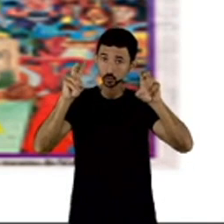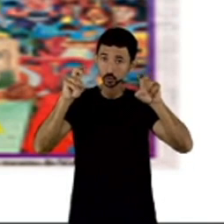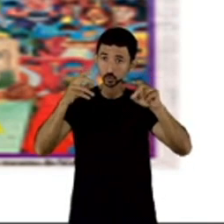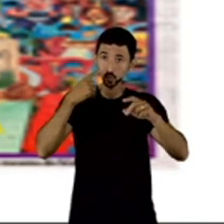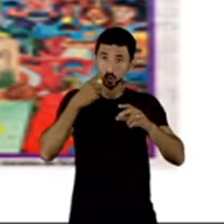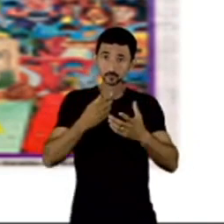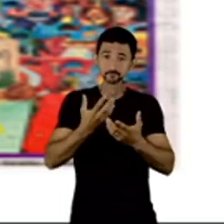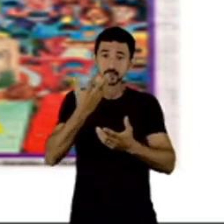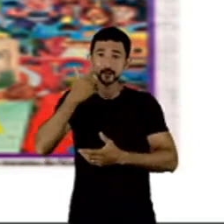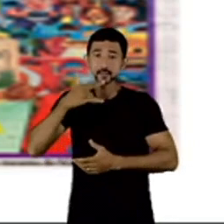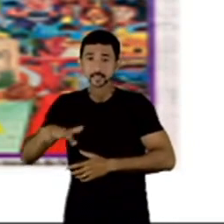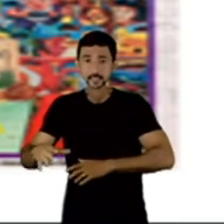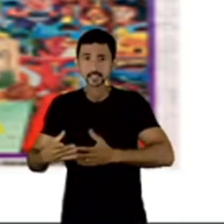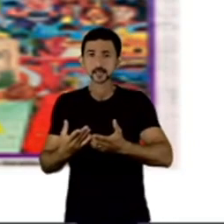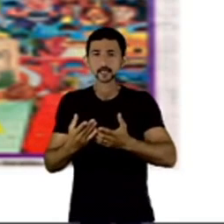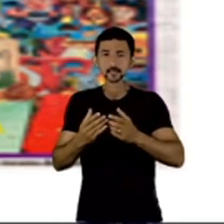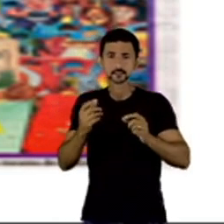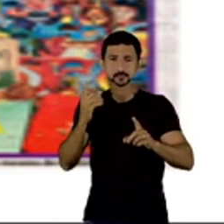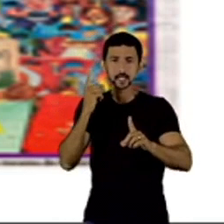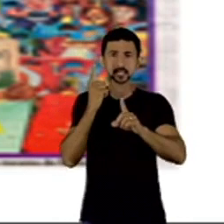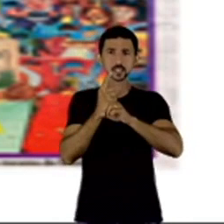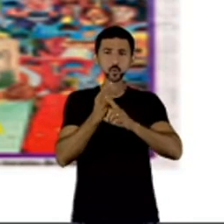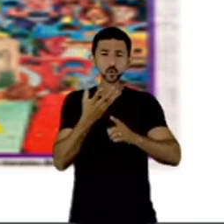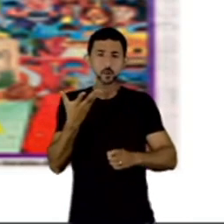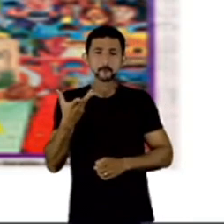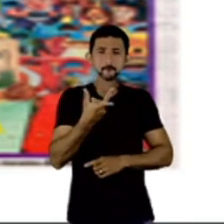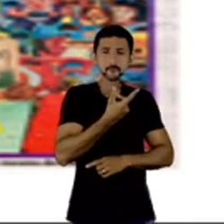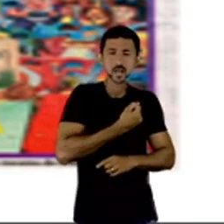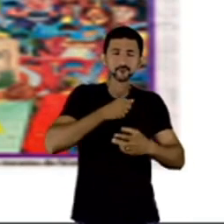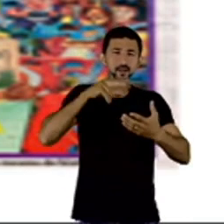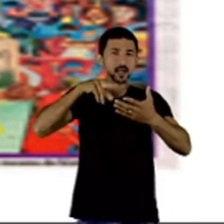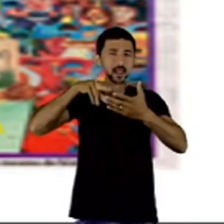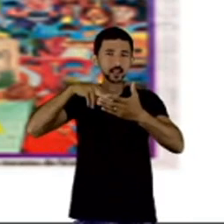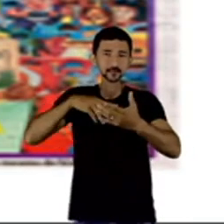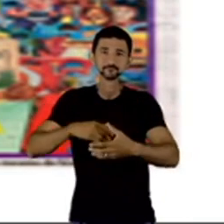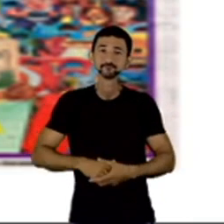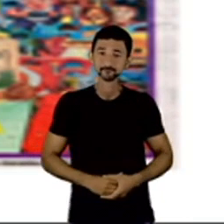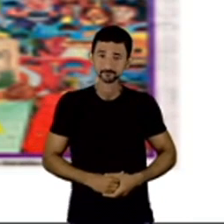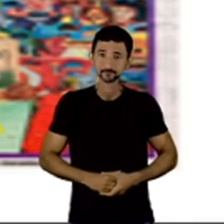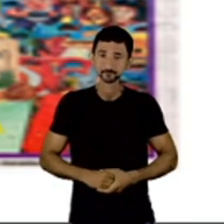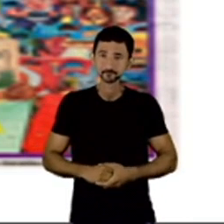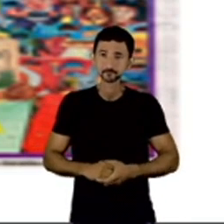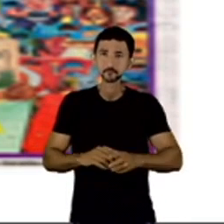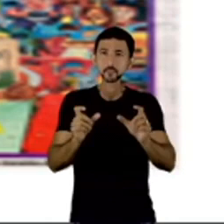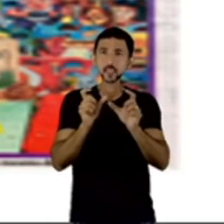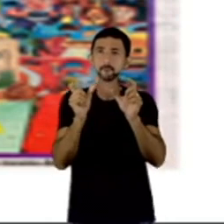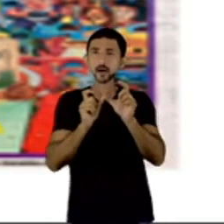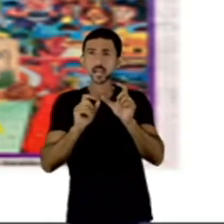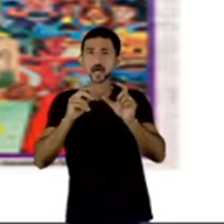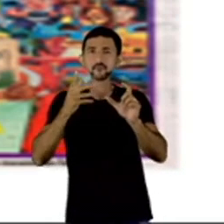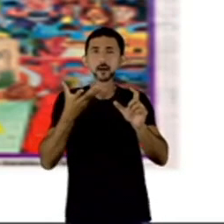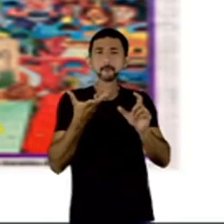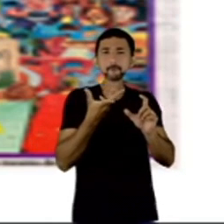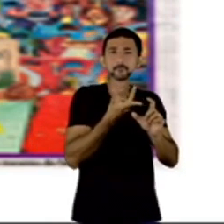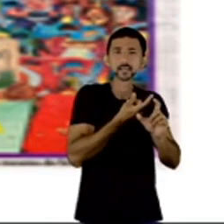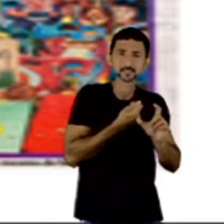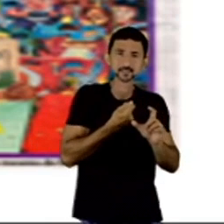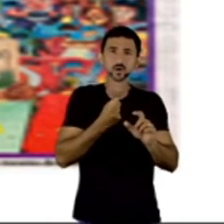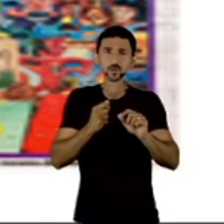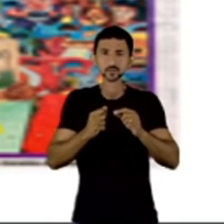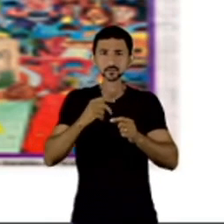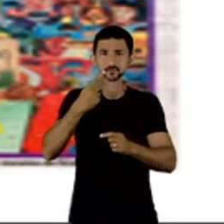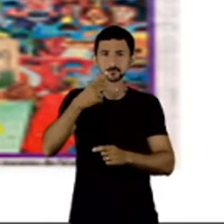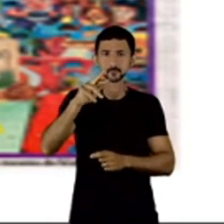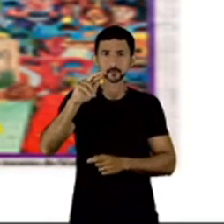olha, pequenos leitores desvendam o precioso mundo da literatura. A palavra preciosa aí, ou precioso, né,